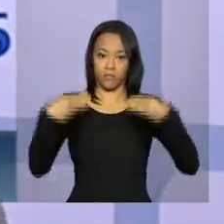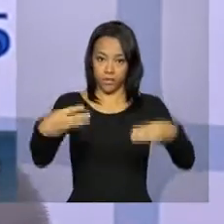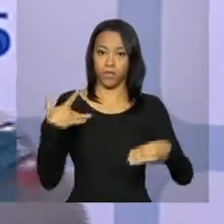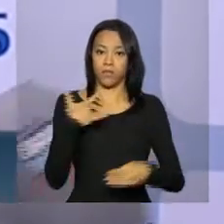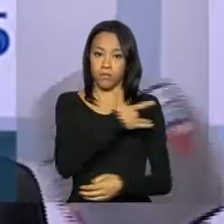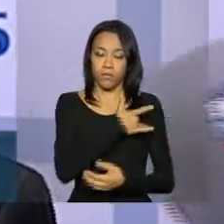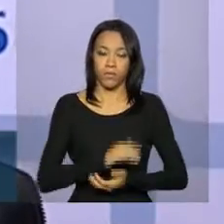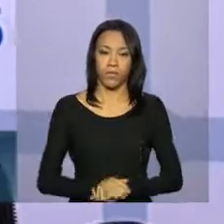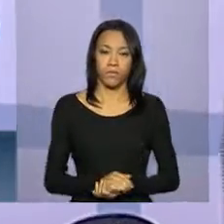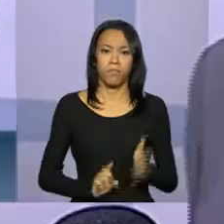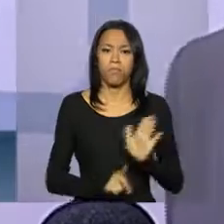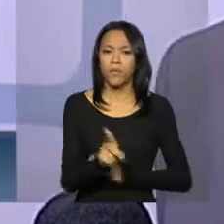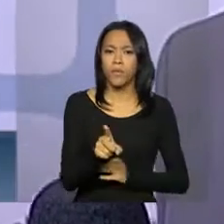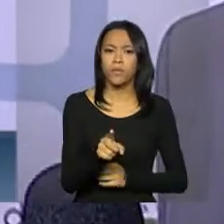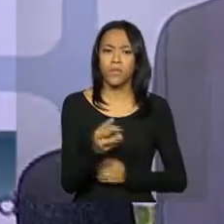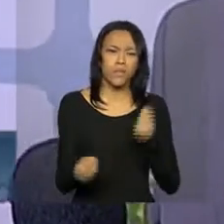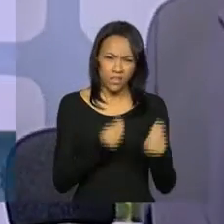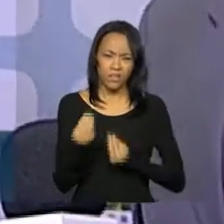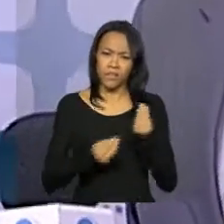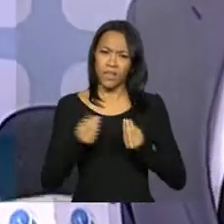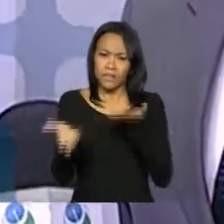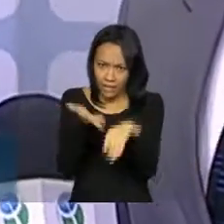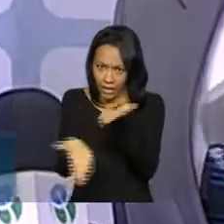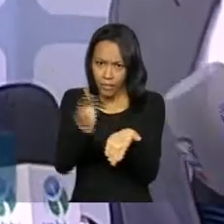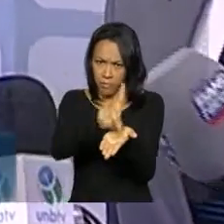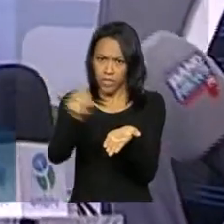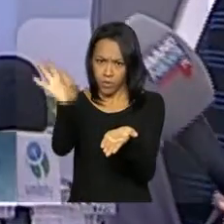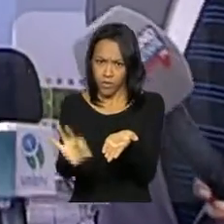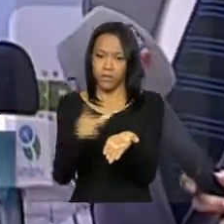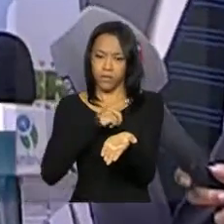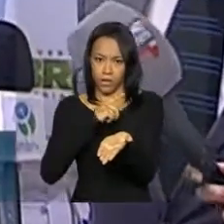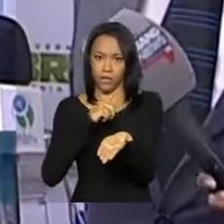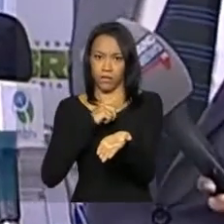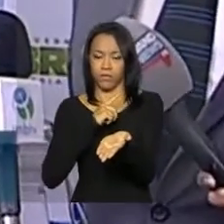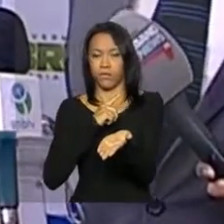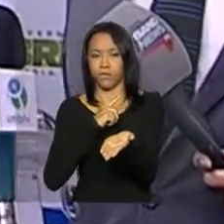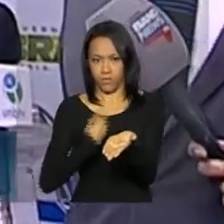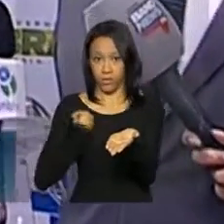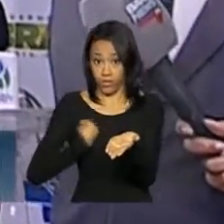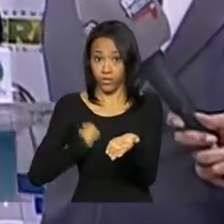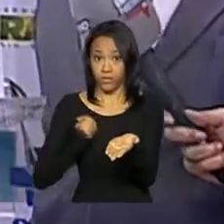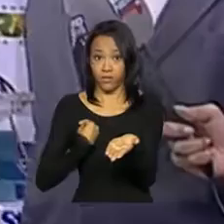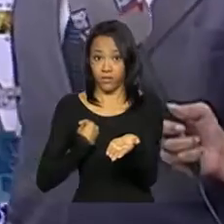Tem disponibilidade de tratamento para 100% dos pacientes detectados? A disponibilidade existe.